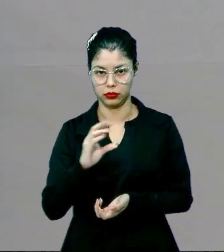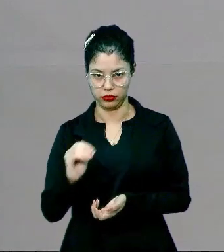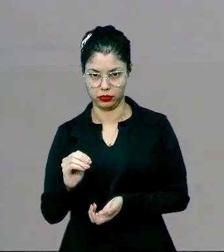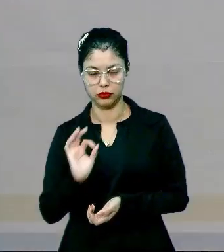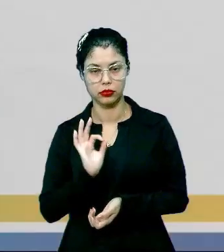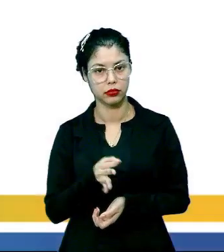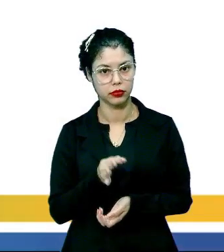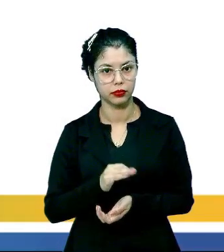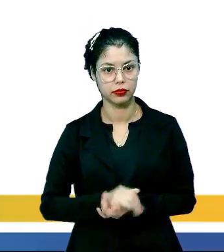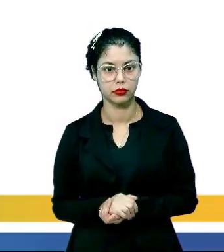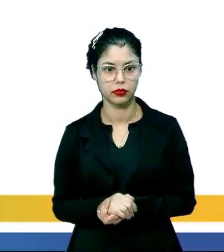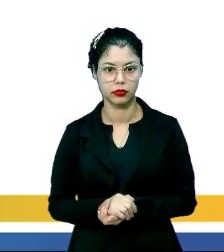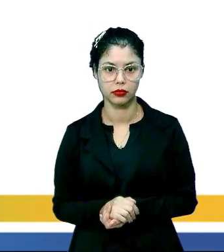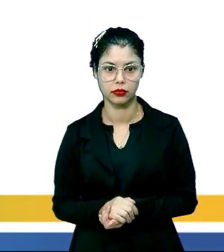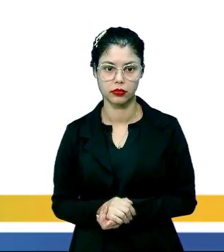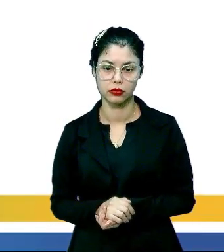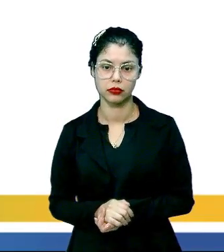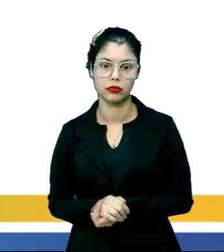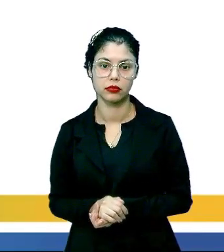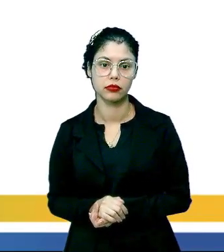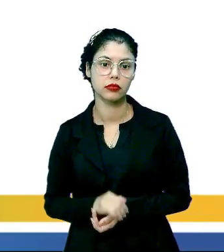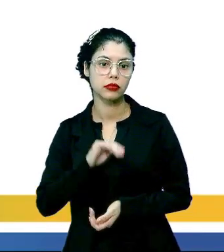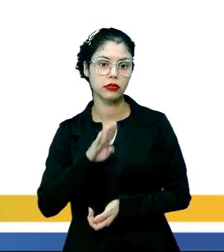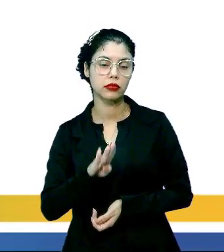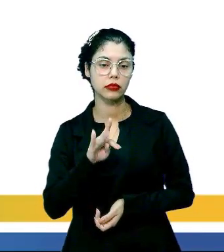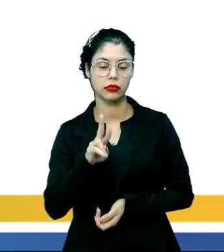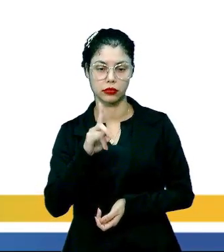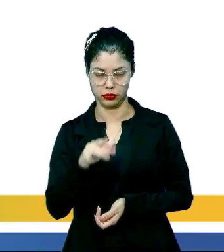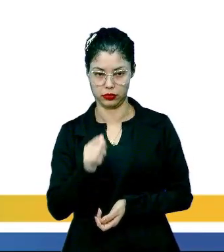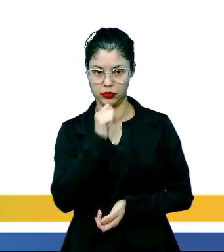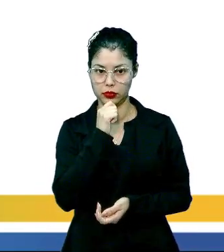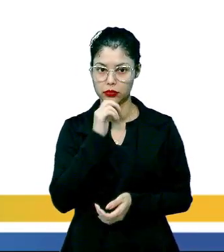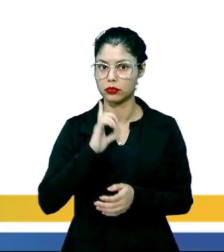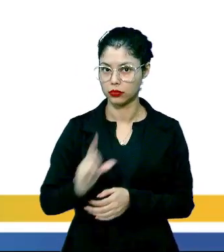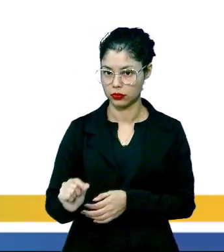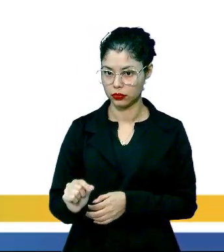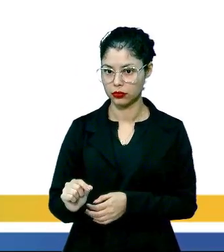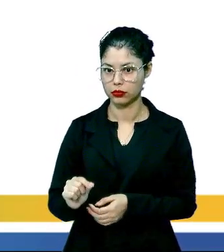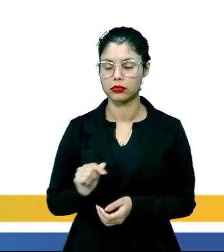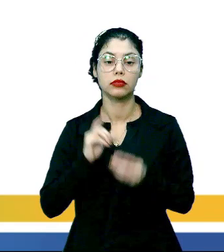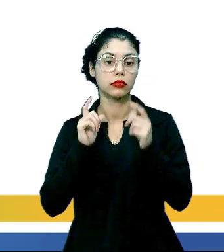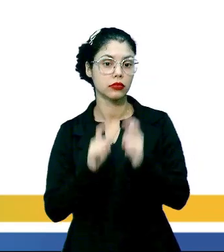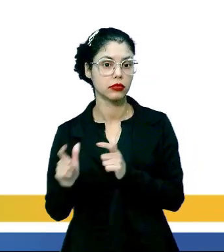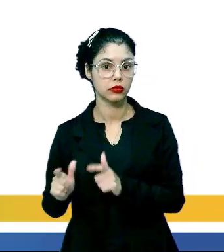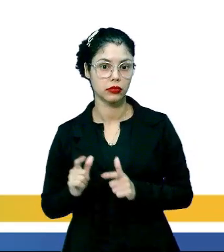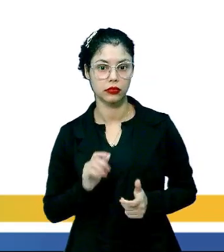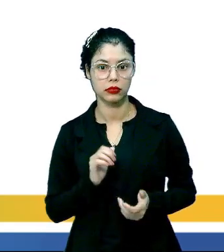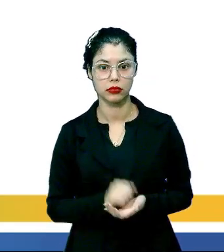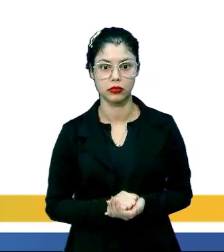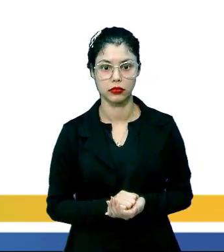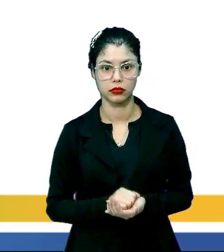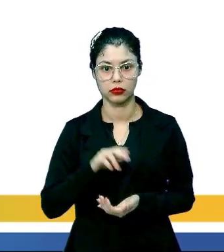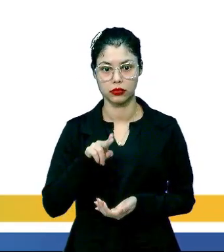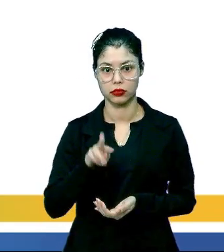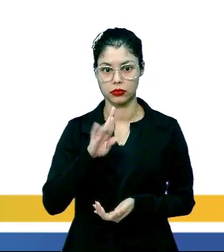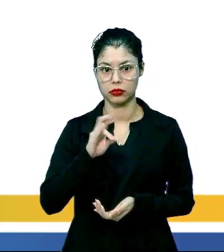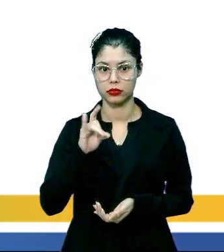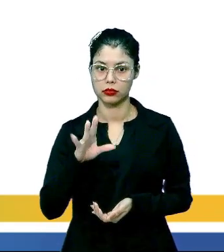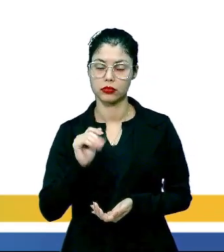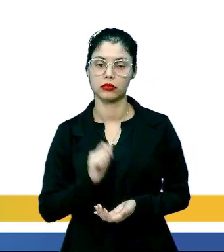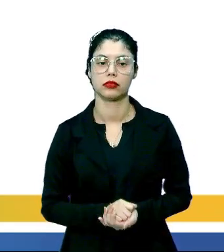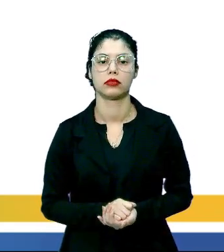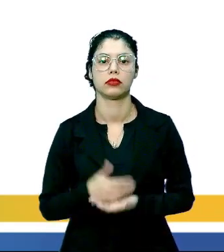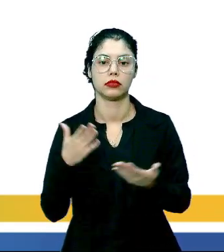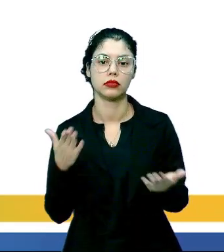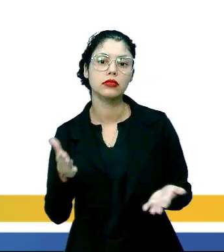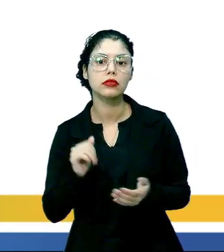ml, tá certo? Da bexiga que está armazenada, ela tem que sair. Vai sair por onde? Pela